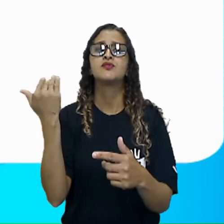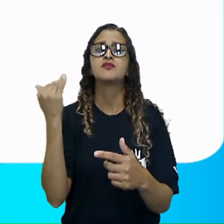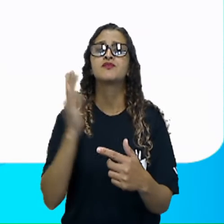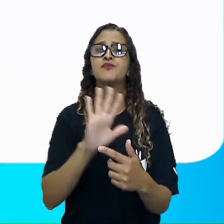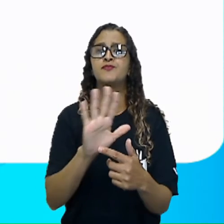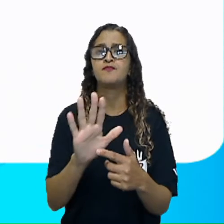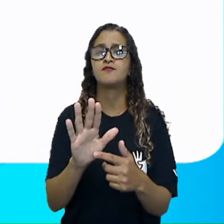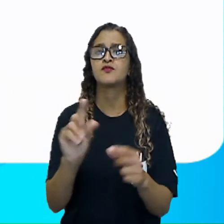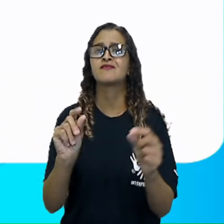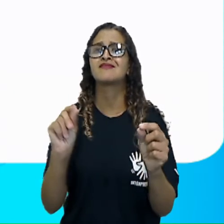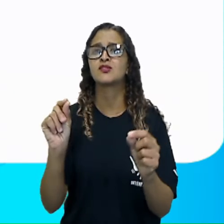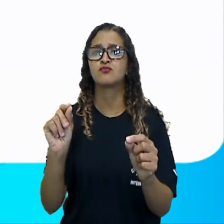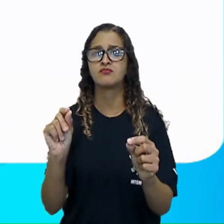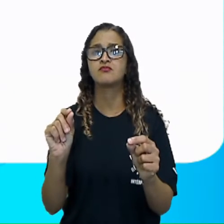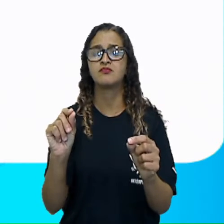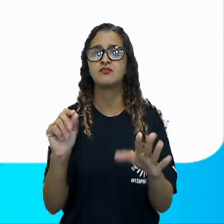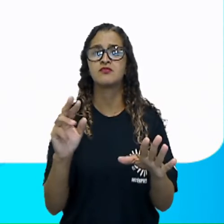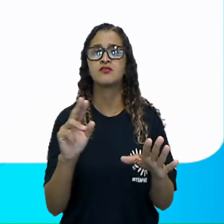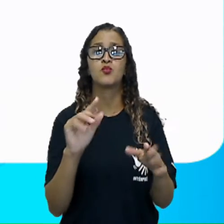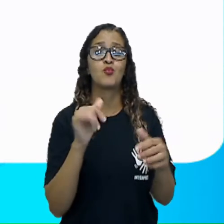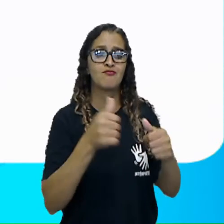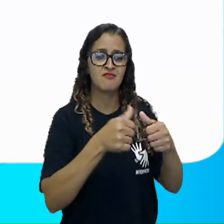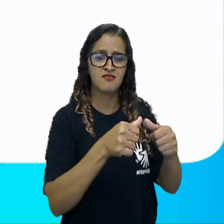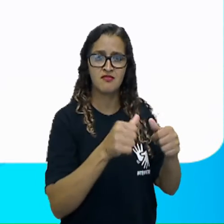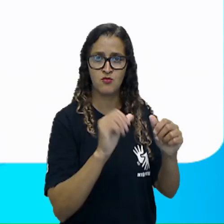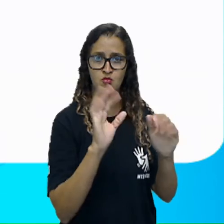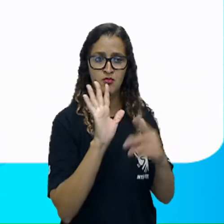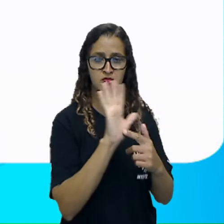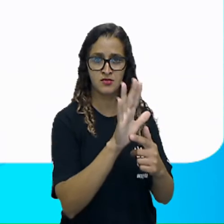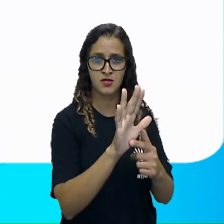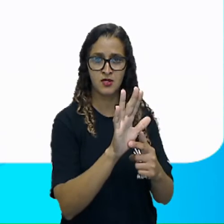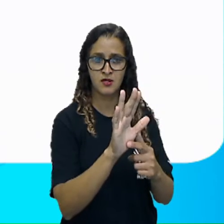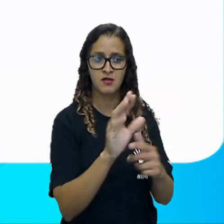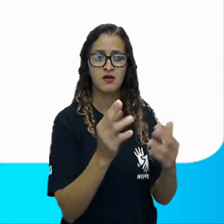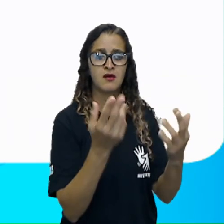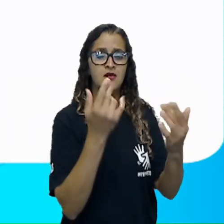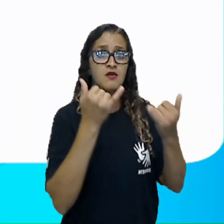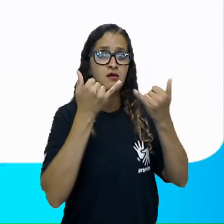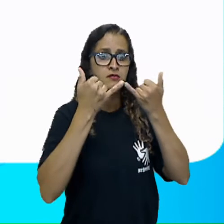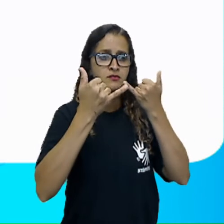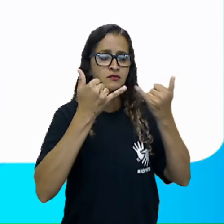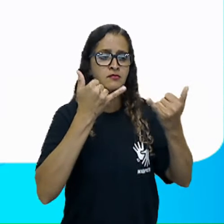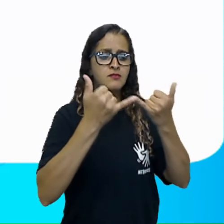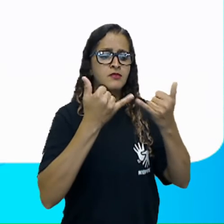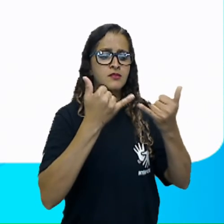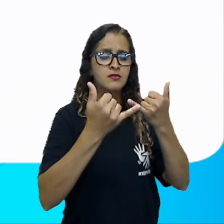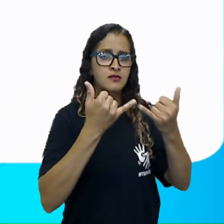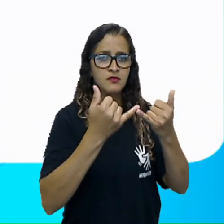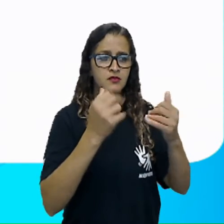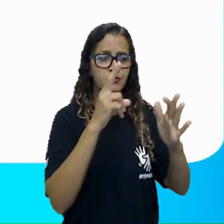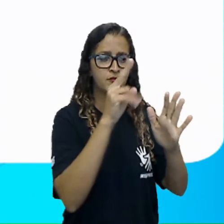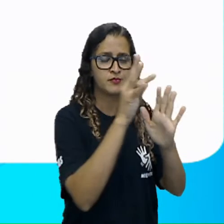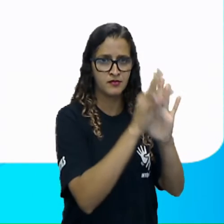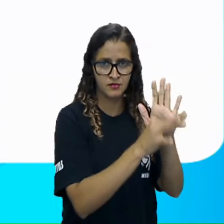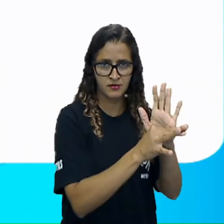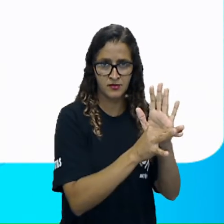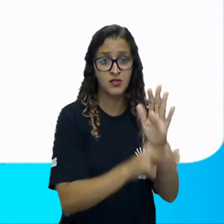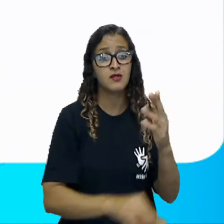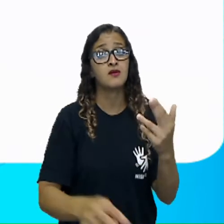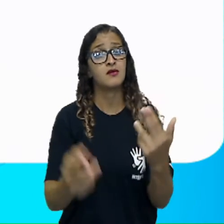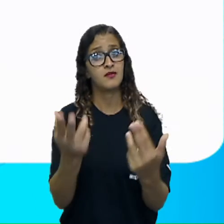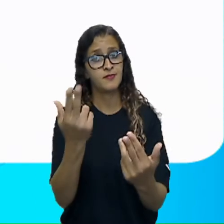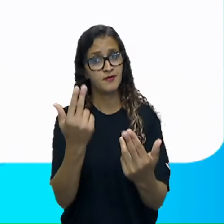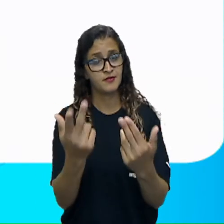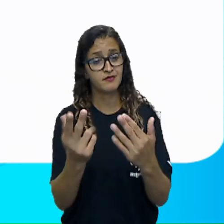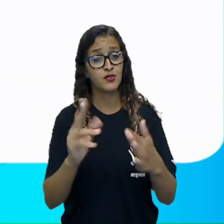fica evidente que há semelhanças entre esses dois textos, mas na hora de